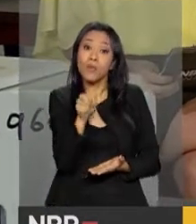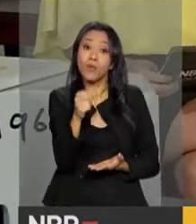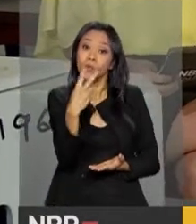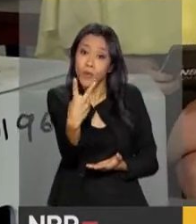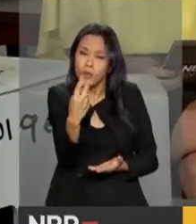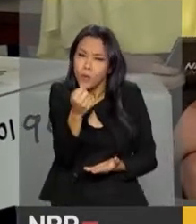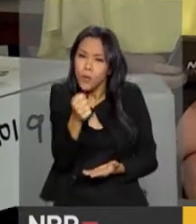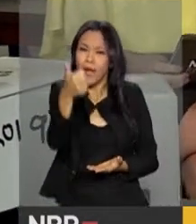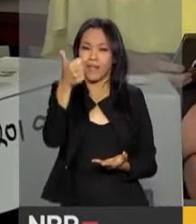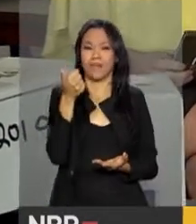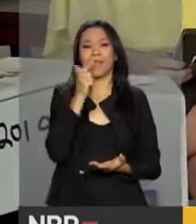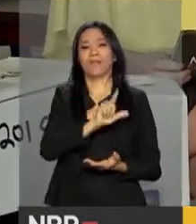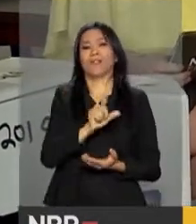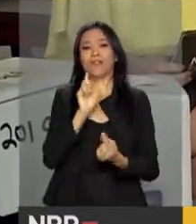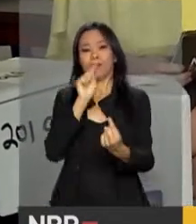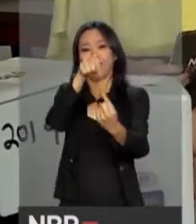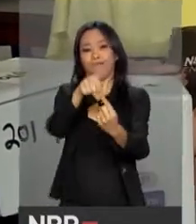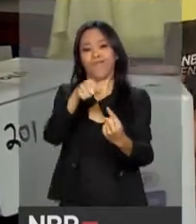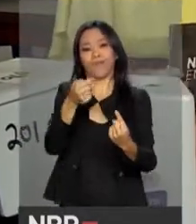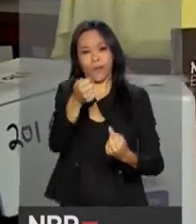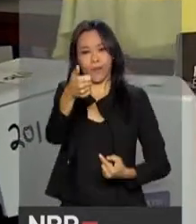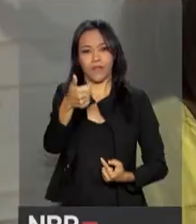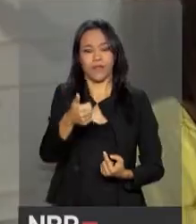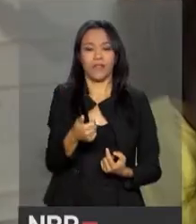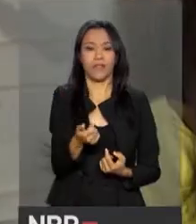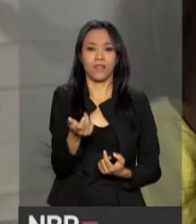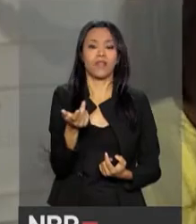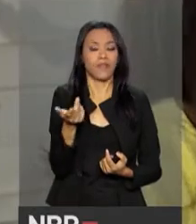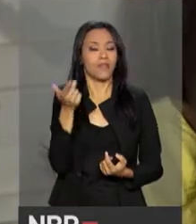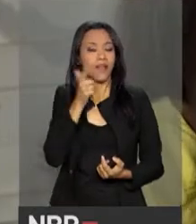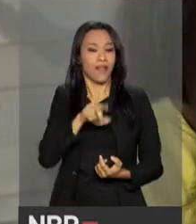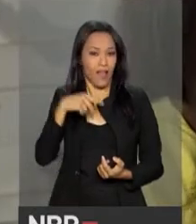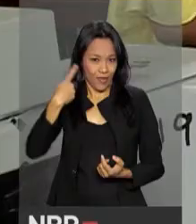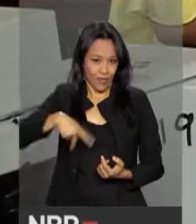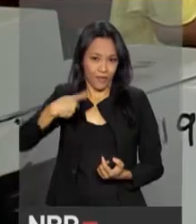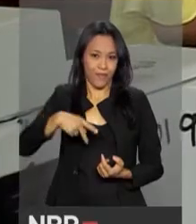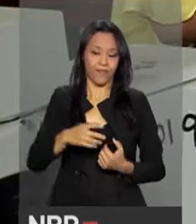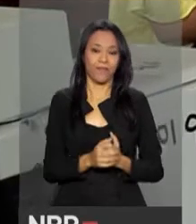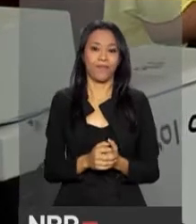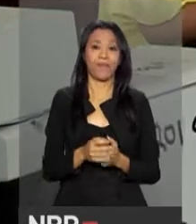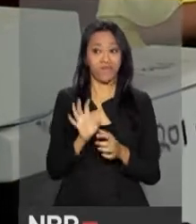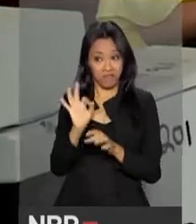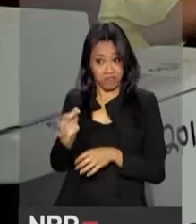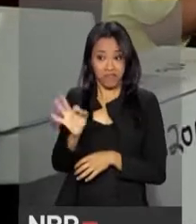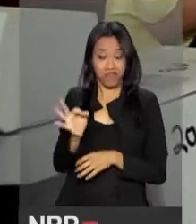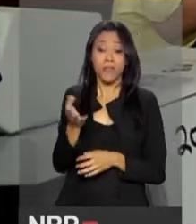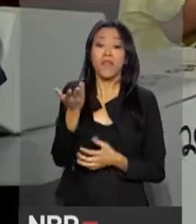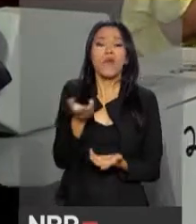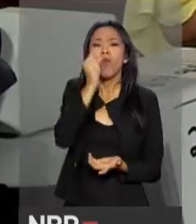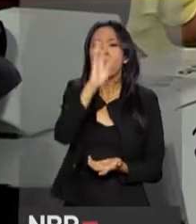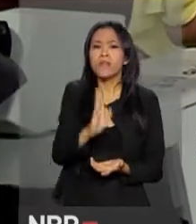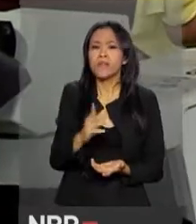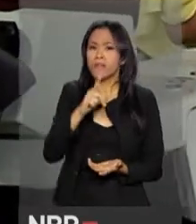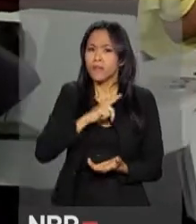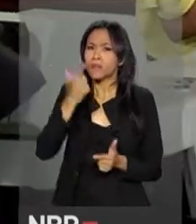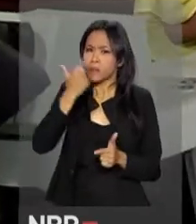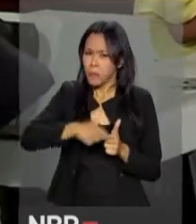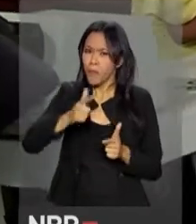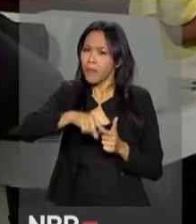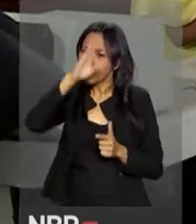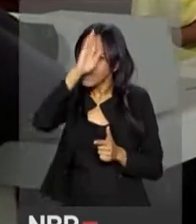a gente está quase lá estamos quase atingindo a nossa meta com certeza agora o brasil tem o maior programa